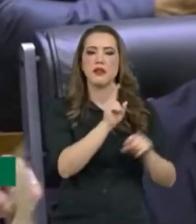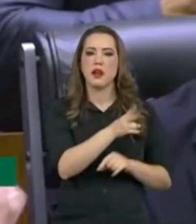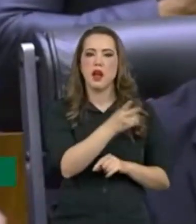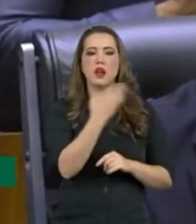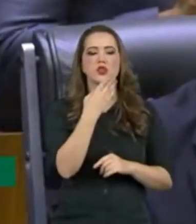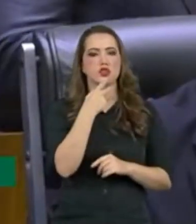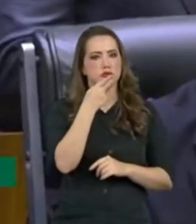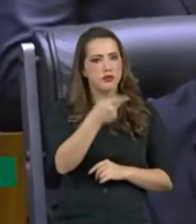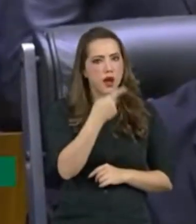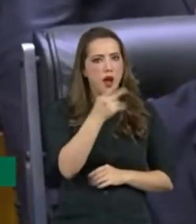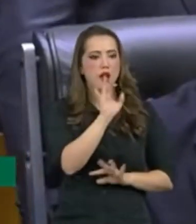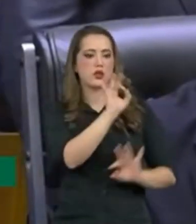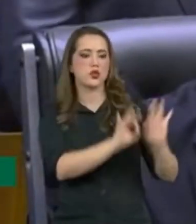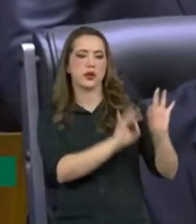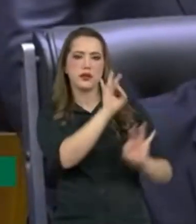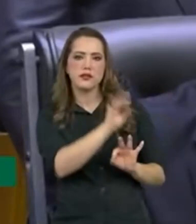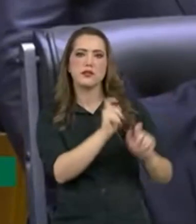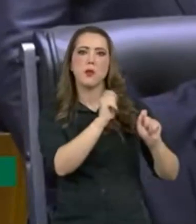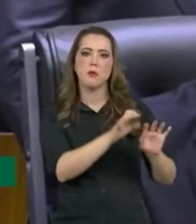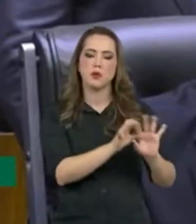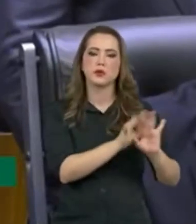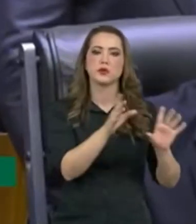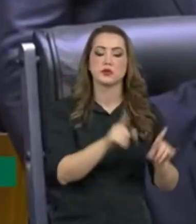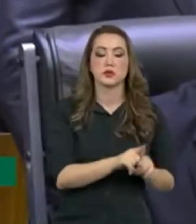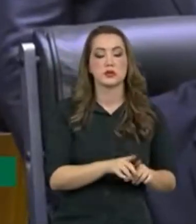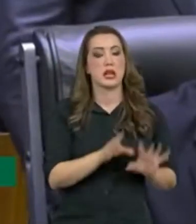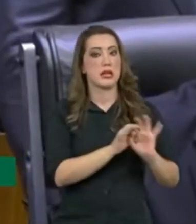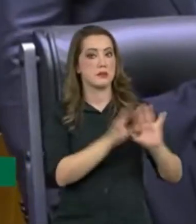sobretudo, de organização.